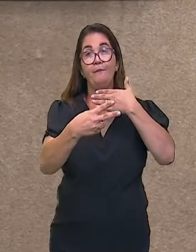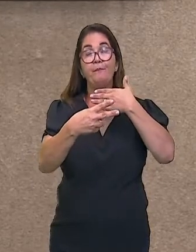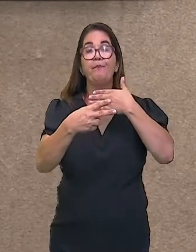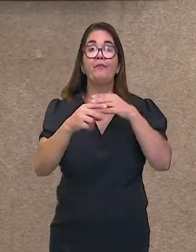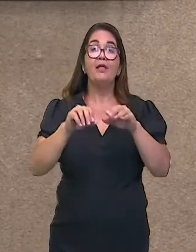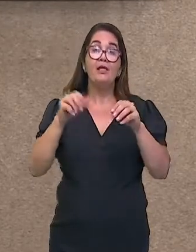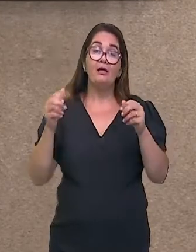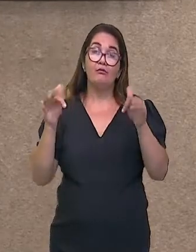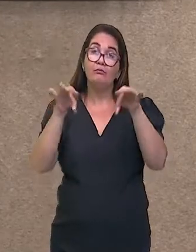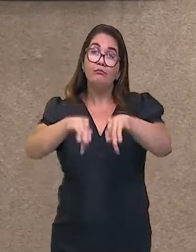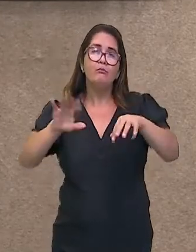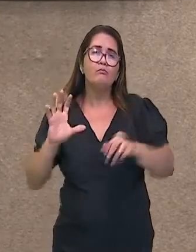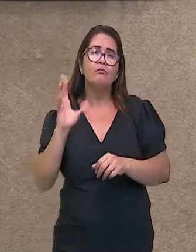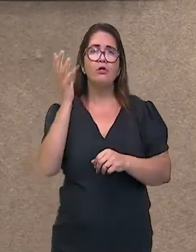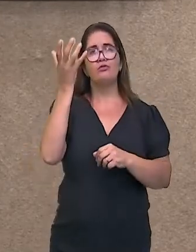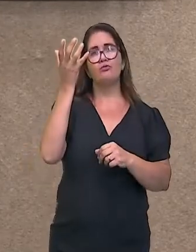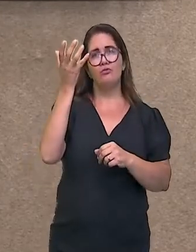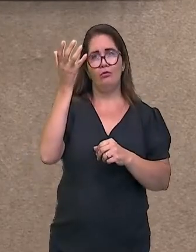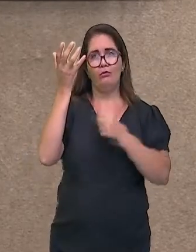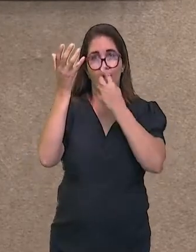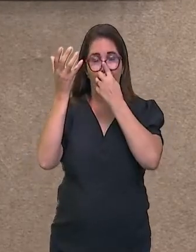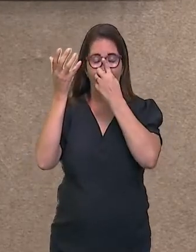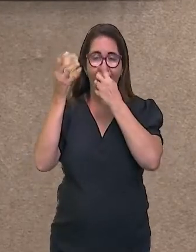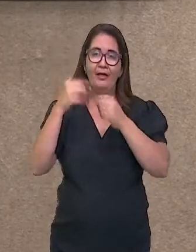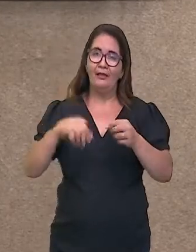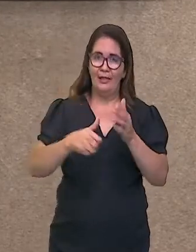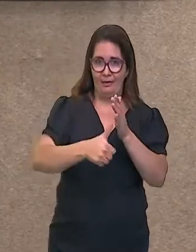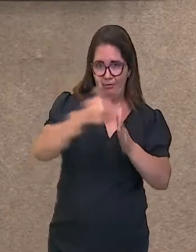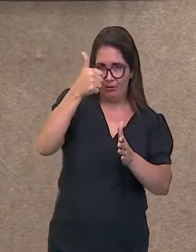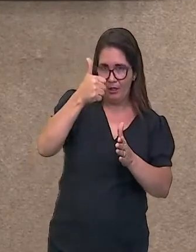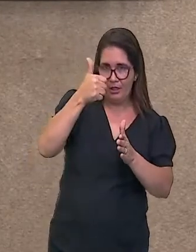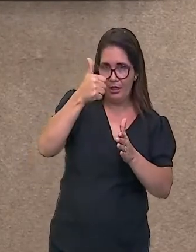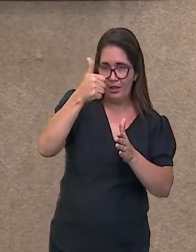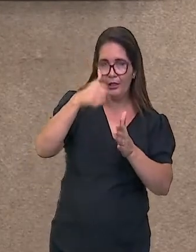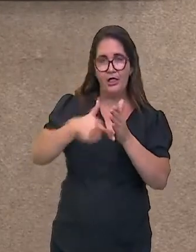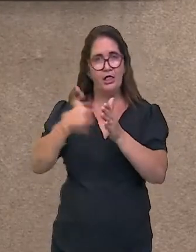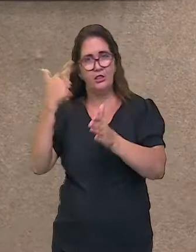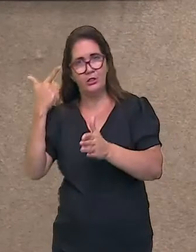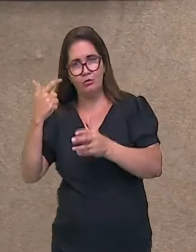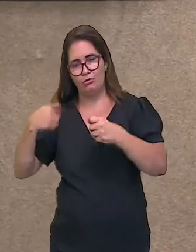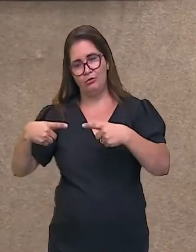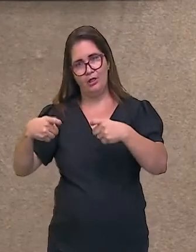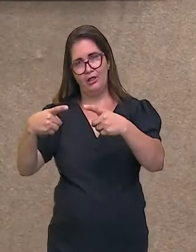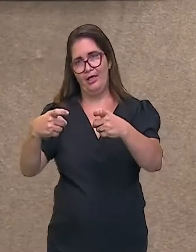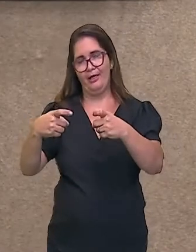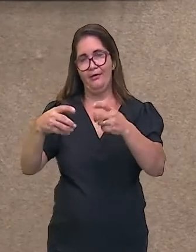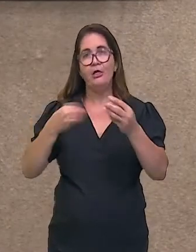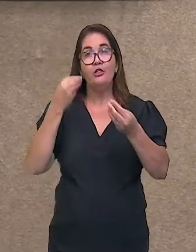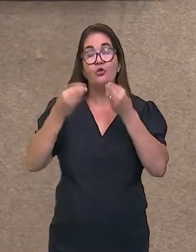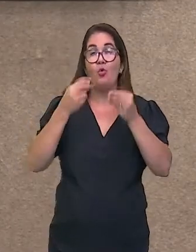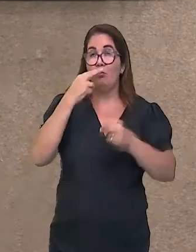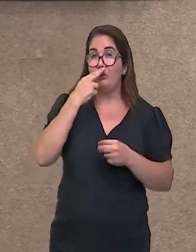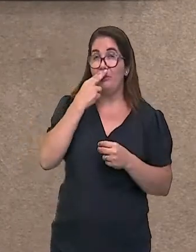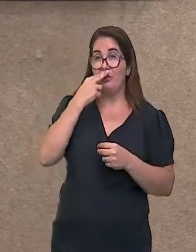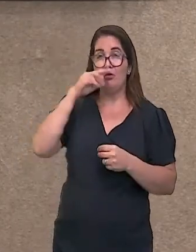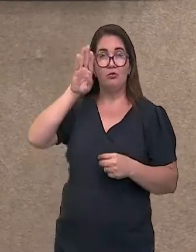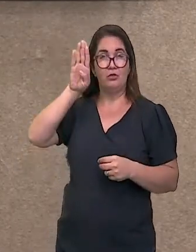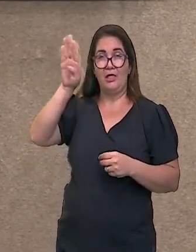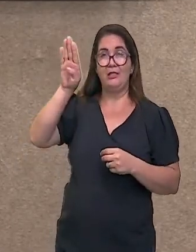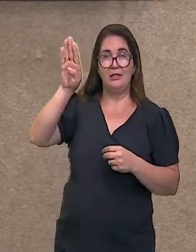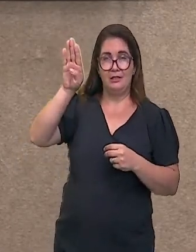político totalmente diferente, que é a ascensão dos fascistas na Itália e também dos nazistas na